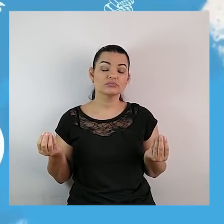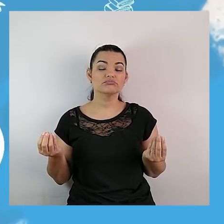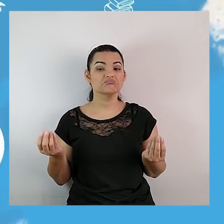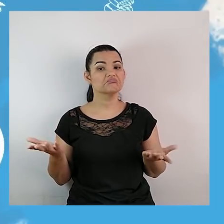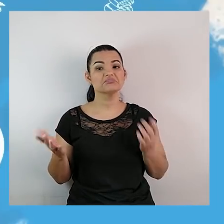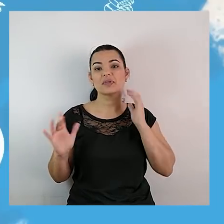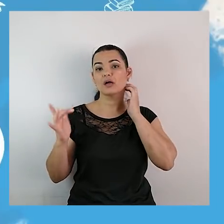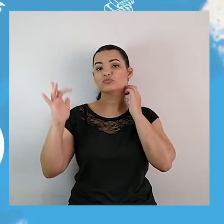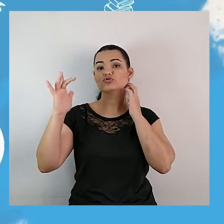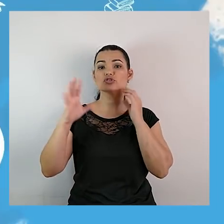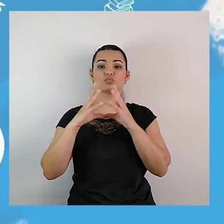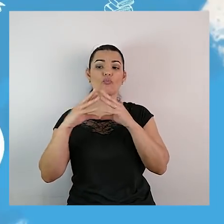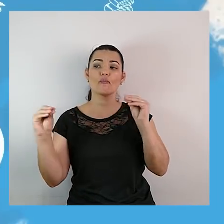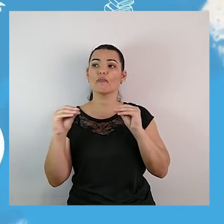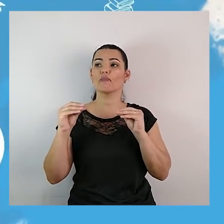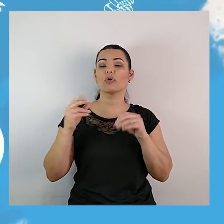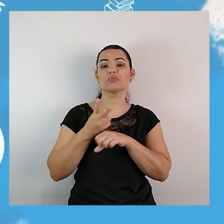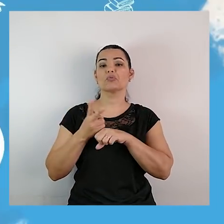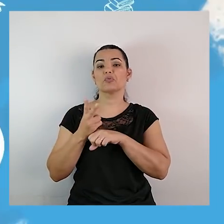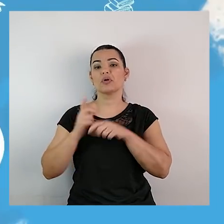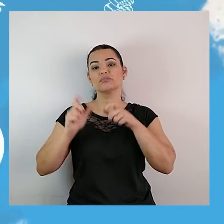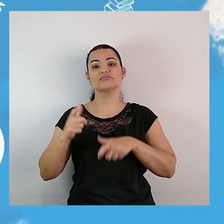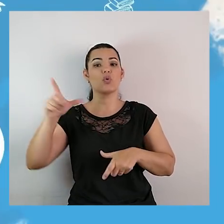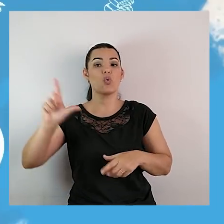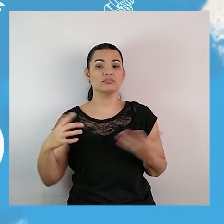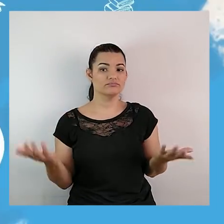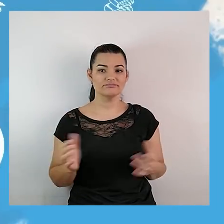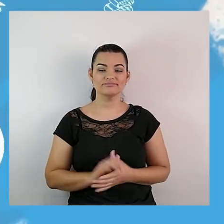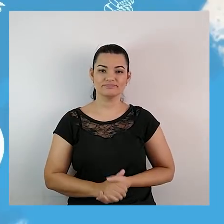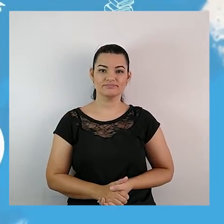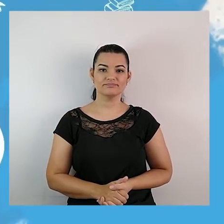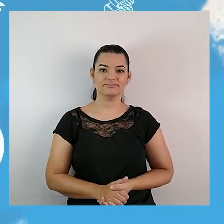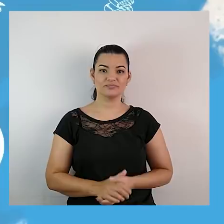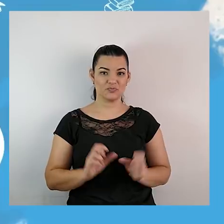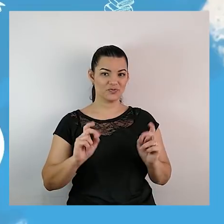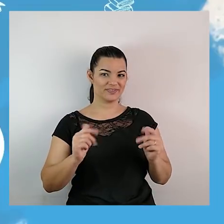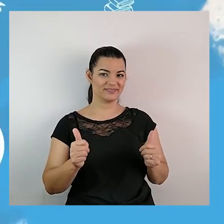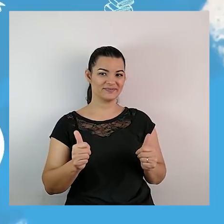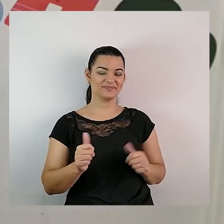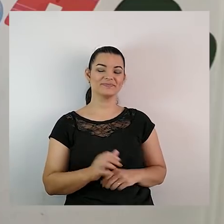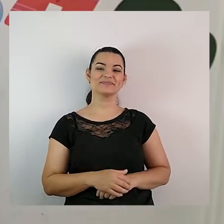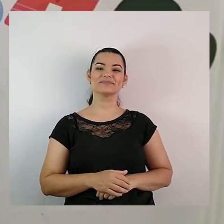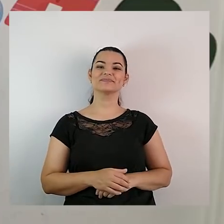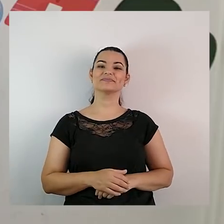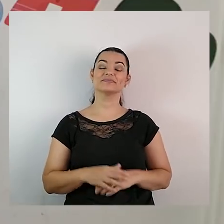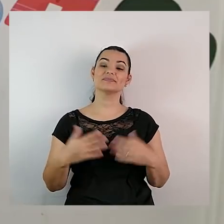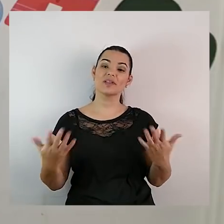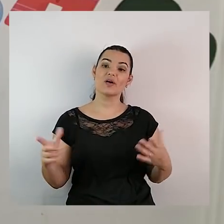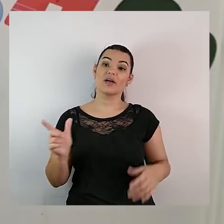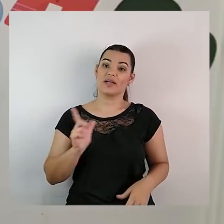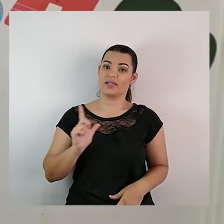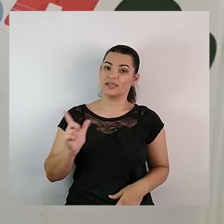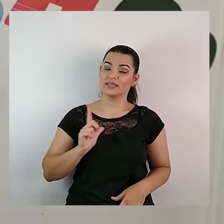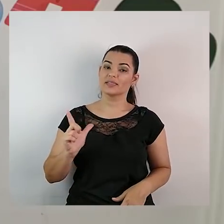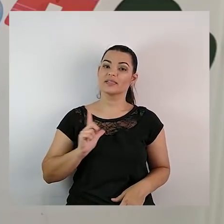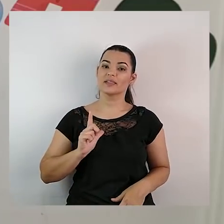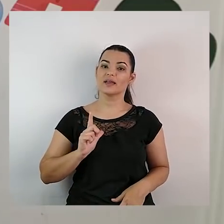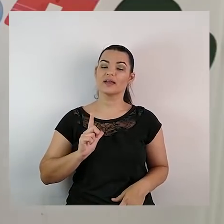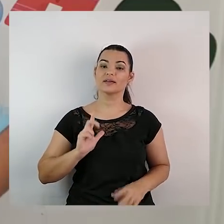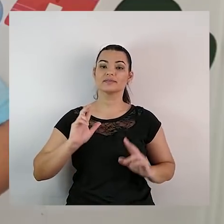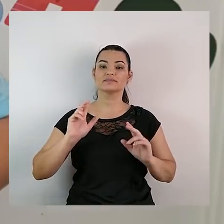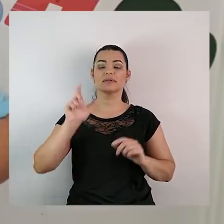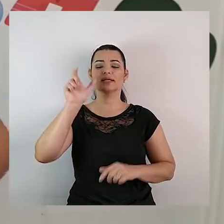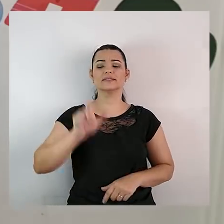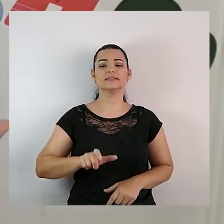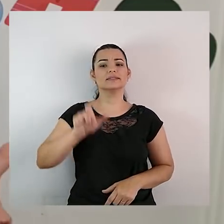onde se desenvolver também, tá bom? Então espera um pouquinho agora que a Pro já volta. Então nós temos alguns seres